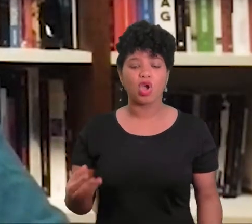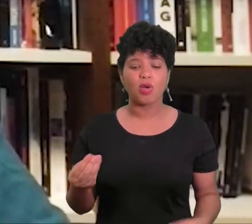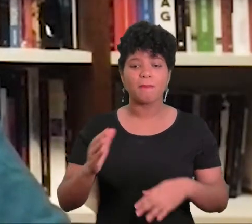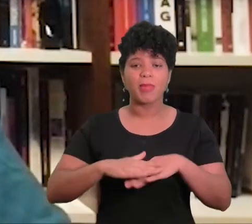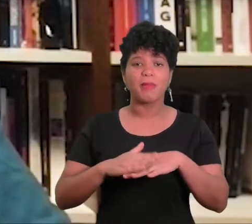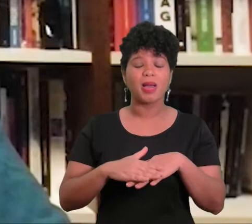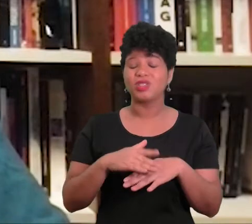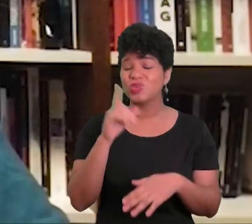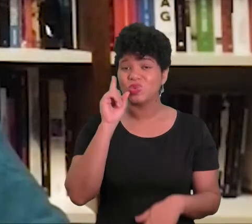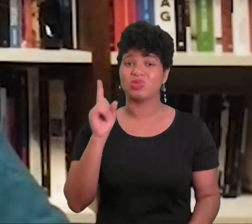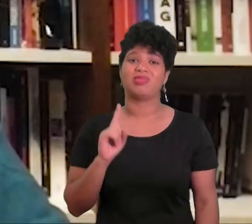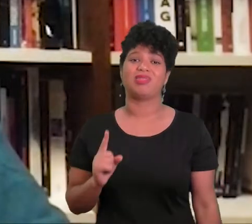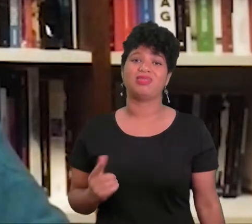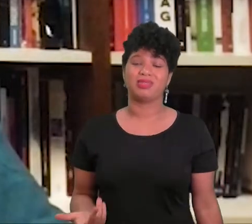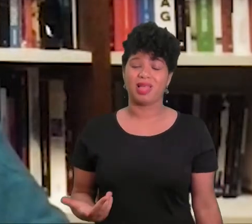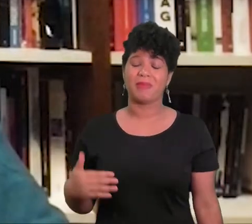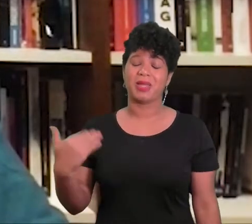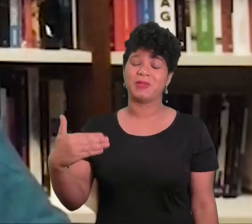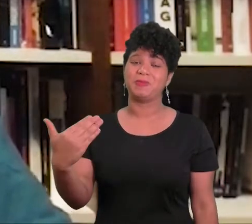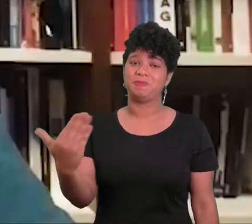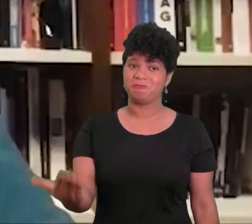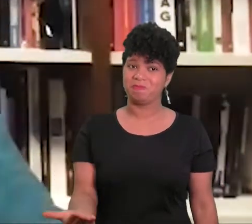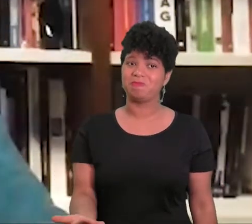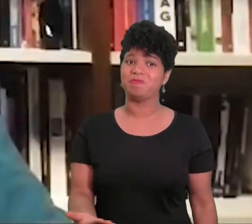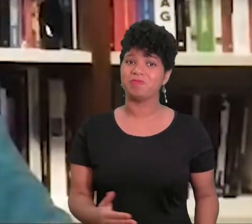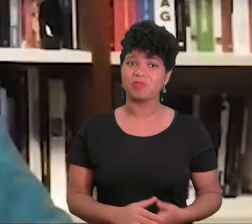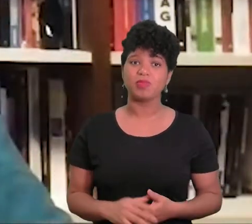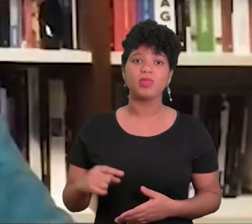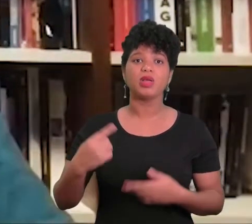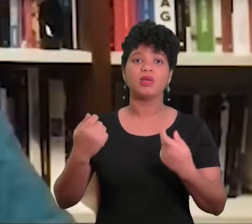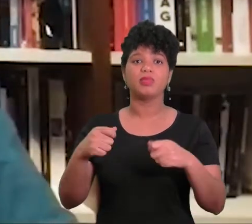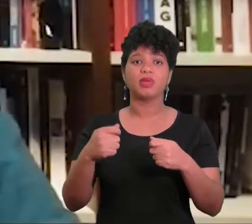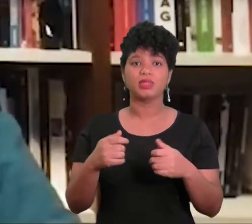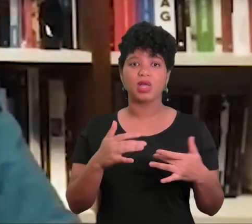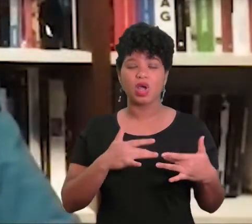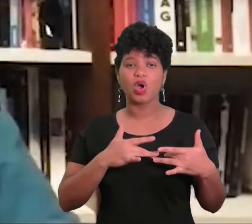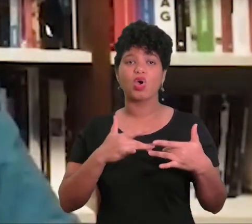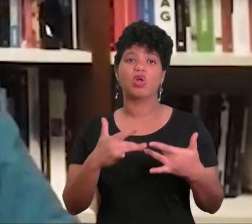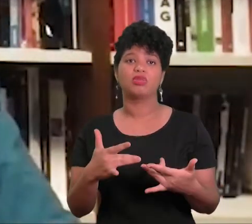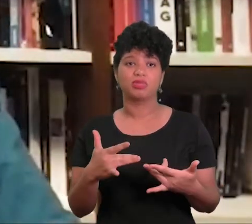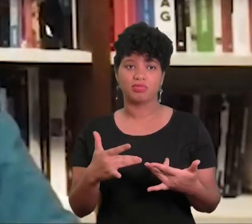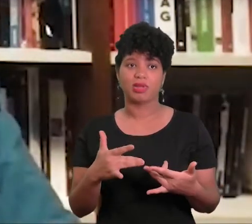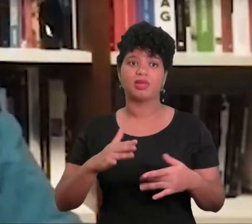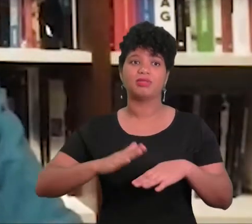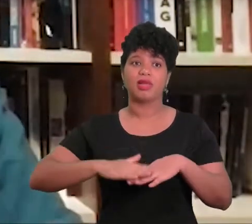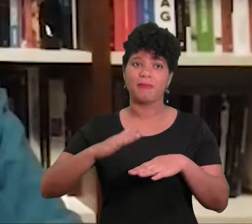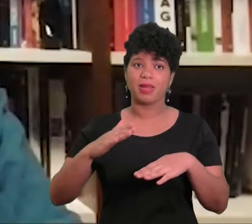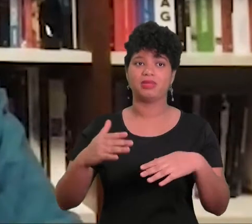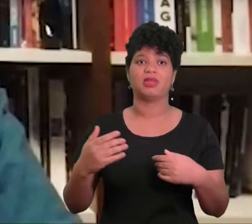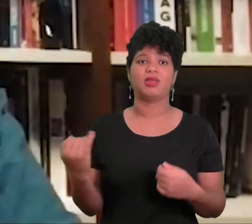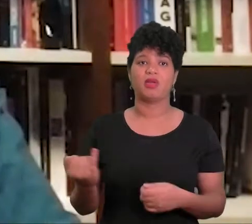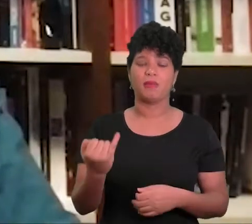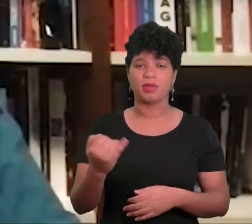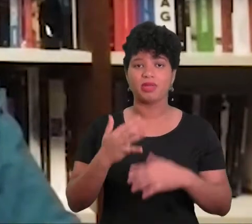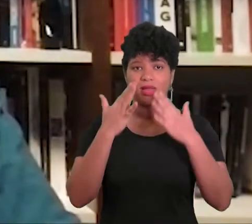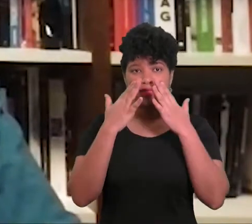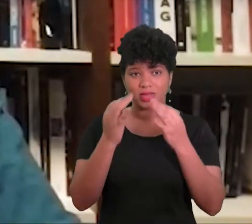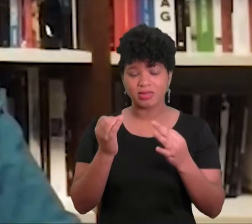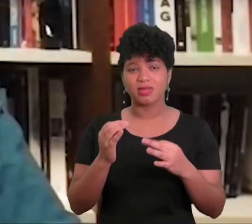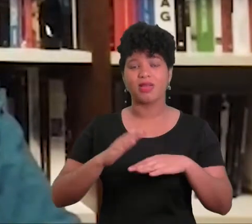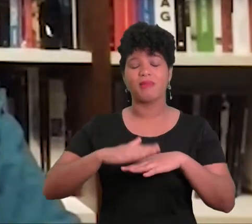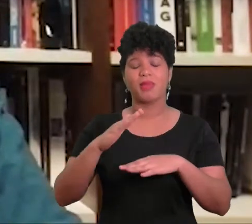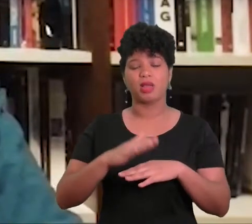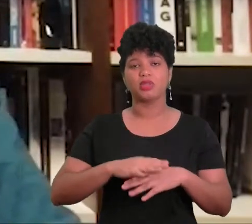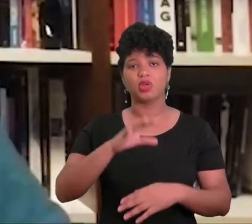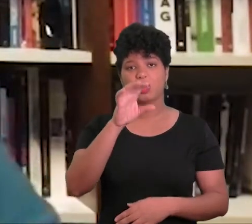coisas que vêm pela frente. Mais solidariedade, menos solidariedade, mais atenção para os direitos